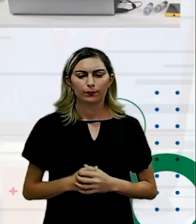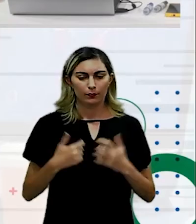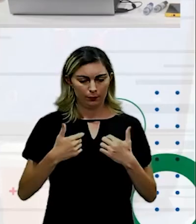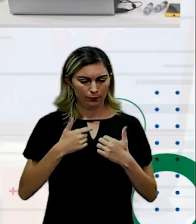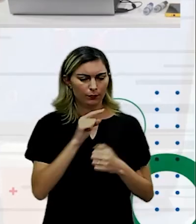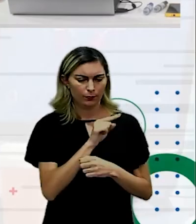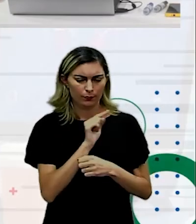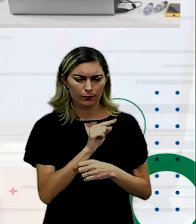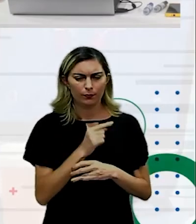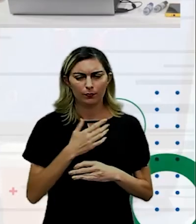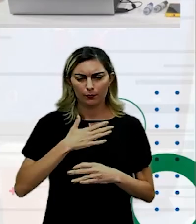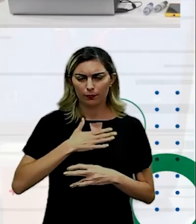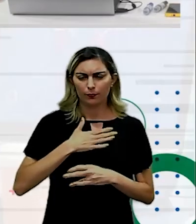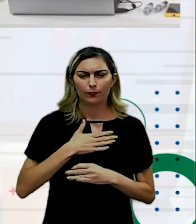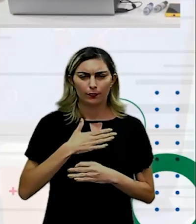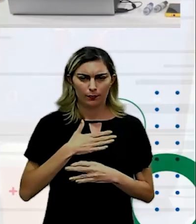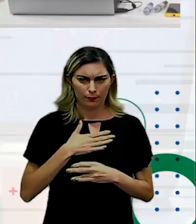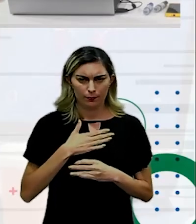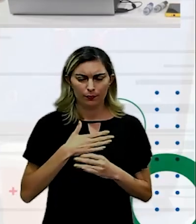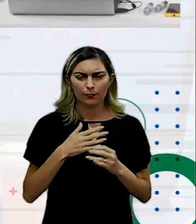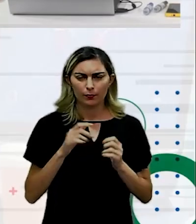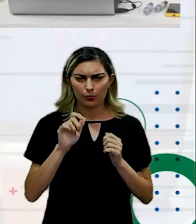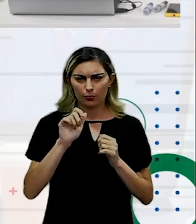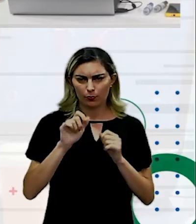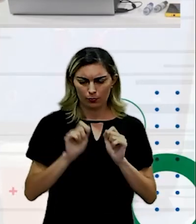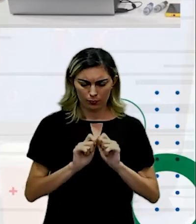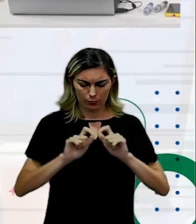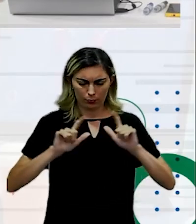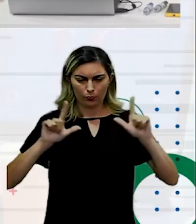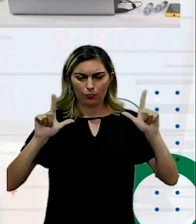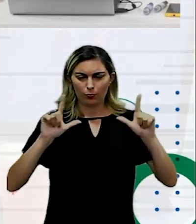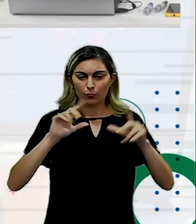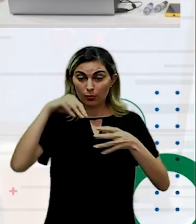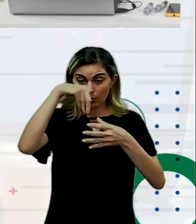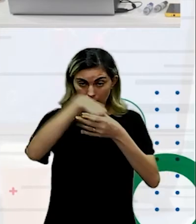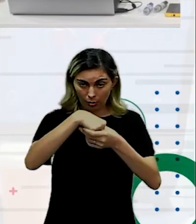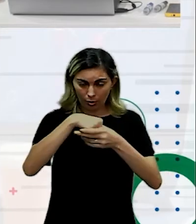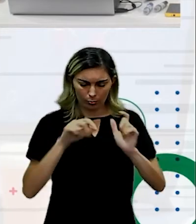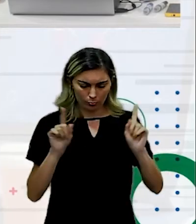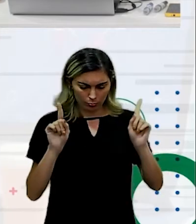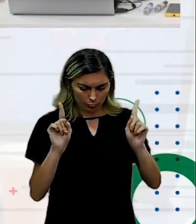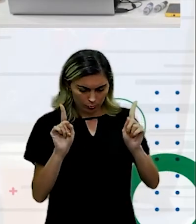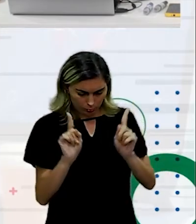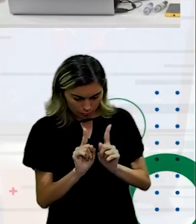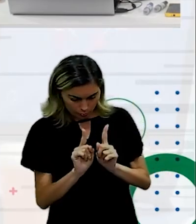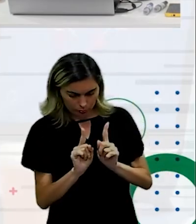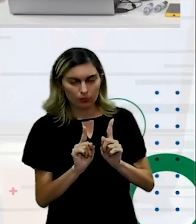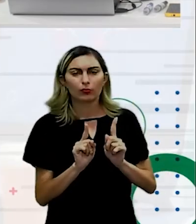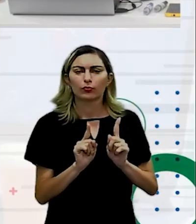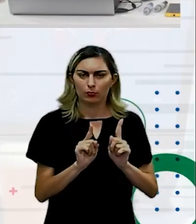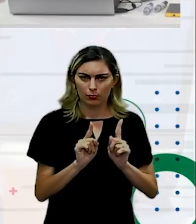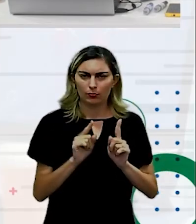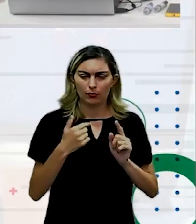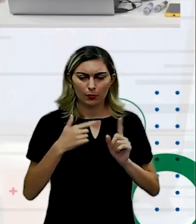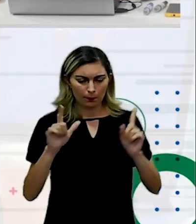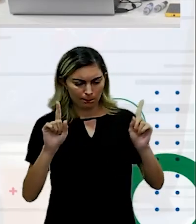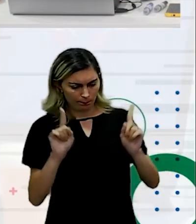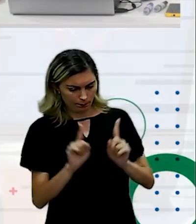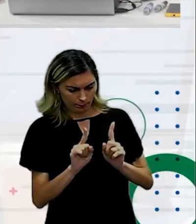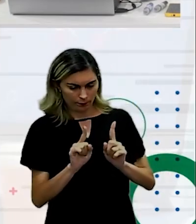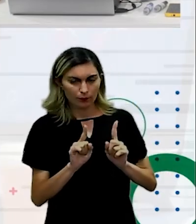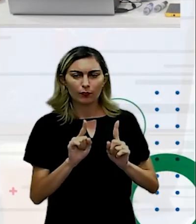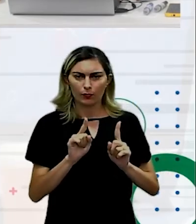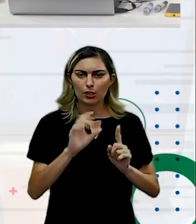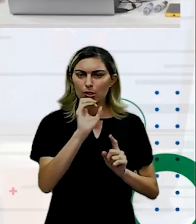Aqui é o meu grau dentro do elemento. Então, esse meu elemento aqui está a